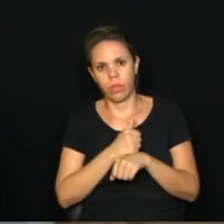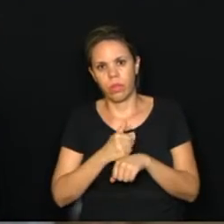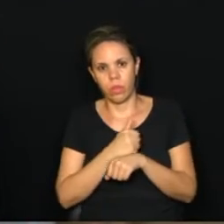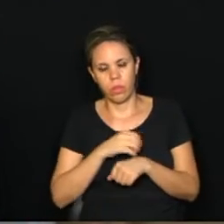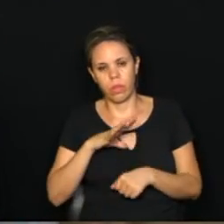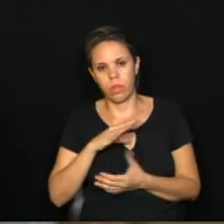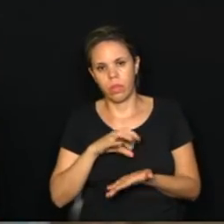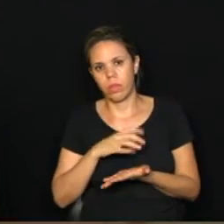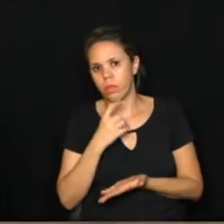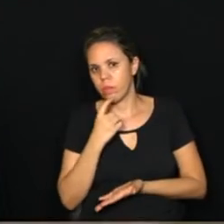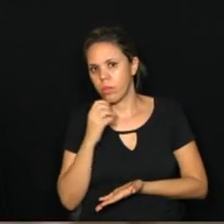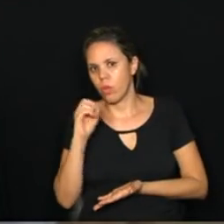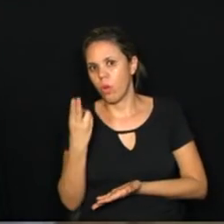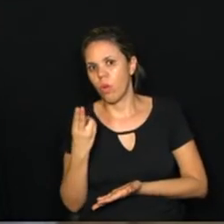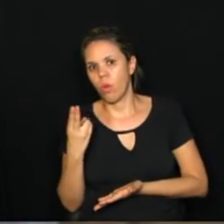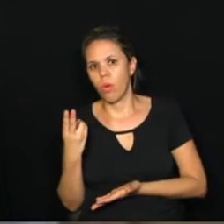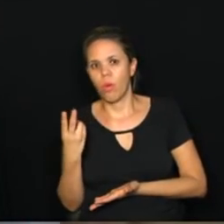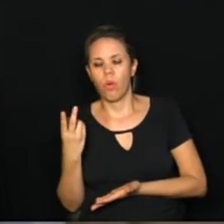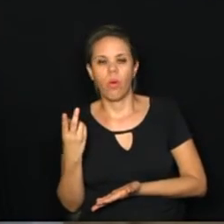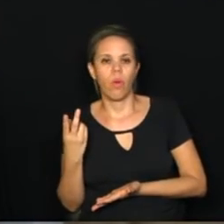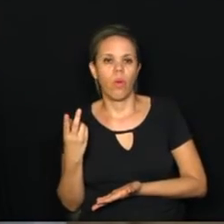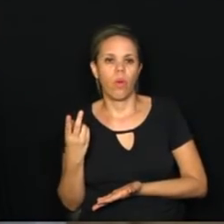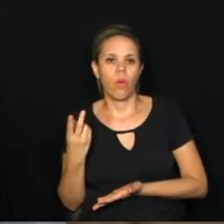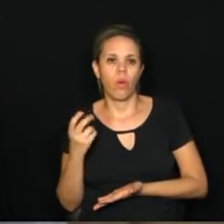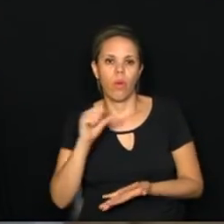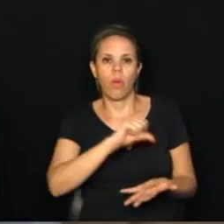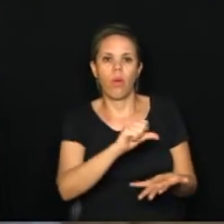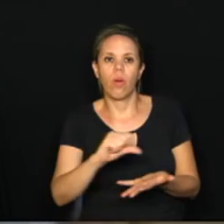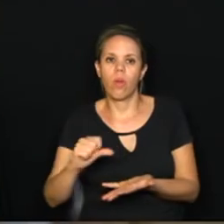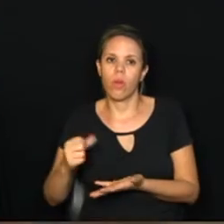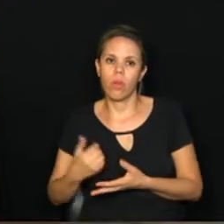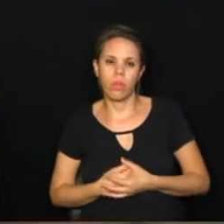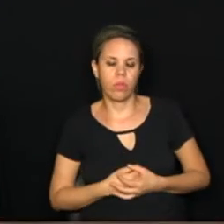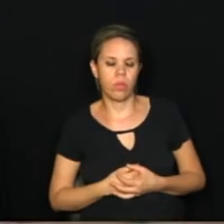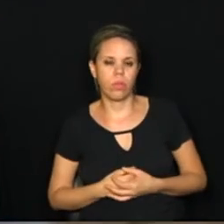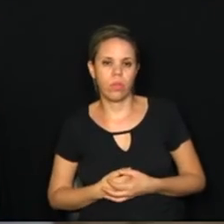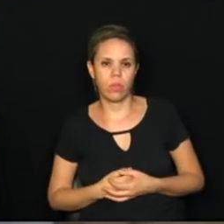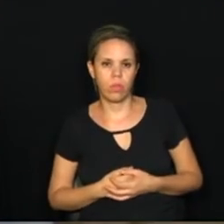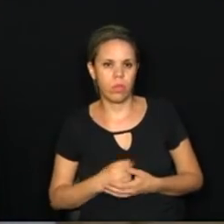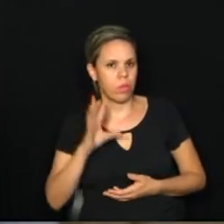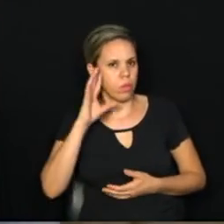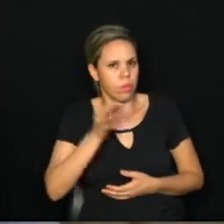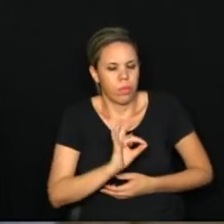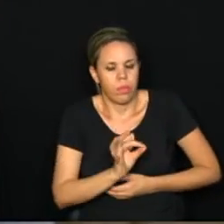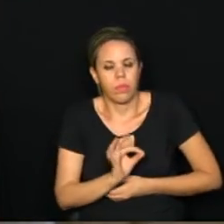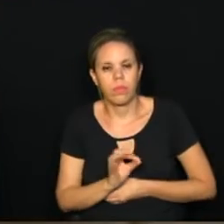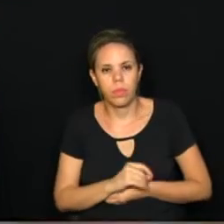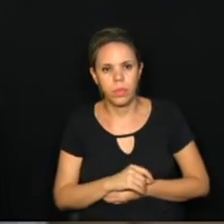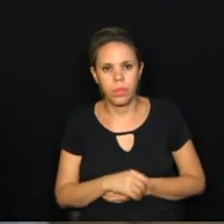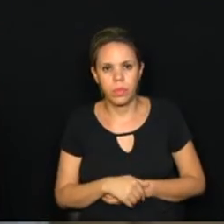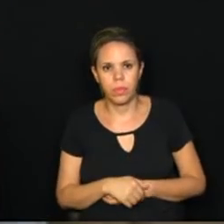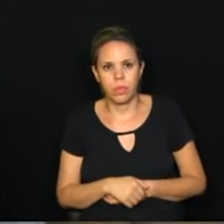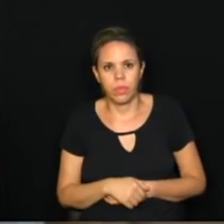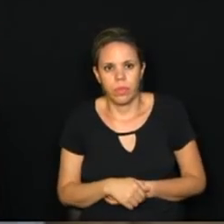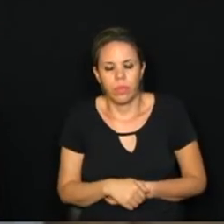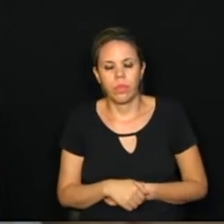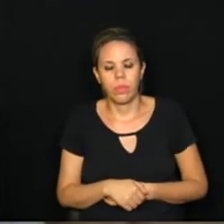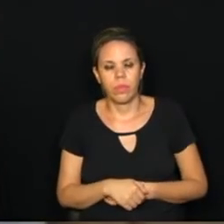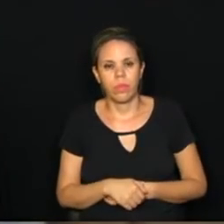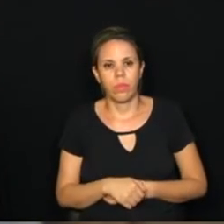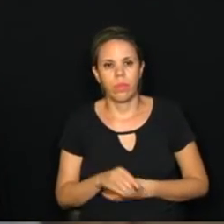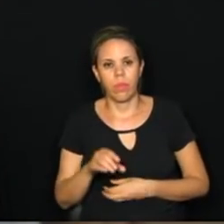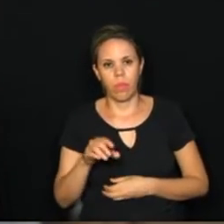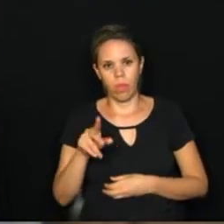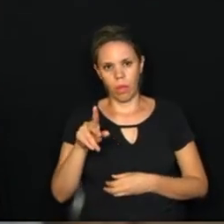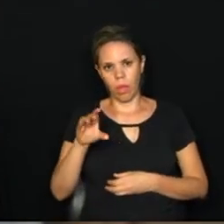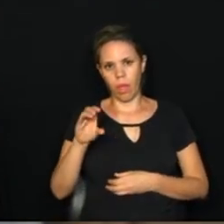cidade de Campinas ou 28 servidores na região, eu não compreendi isso. E para o Kaiser, eu